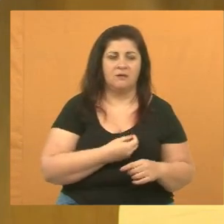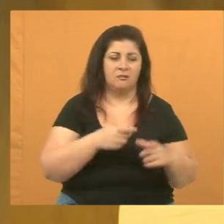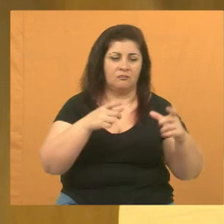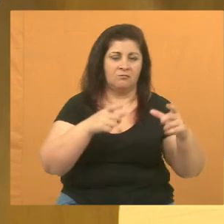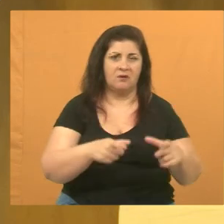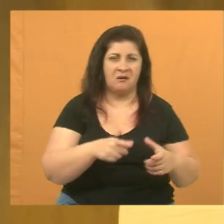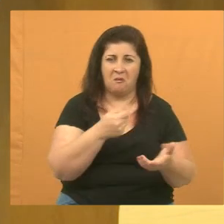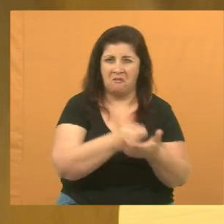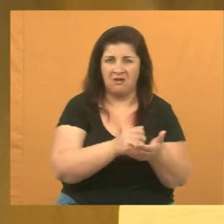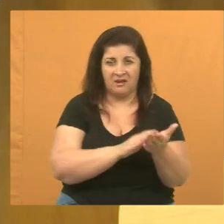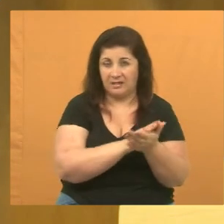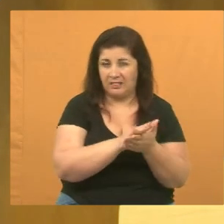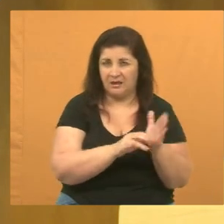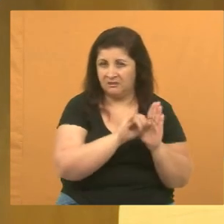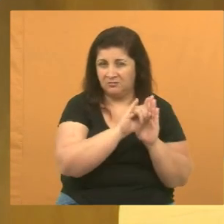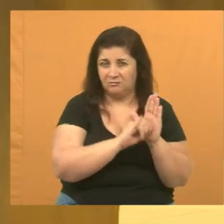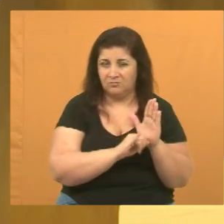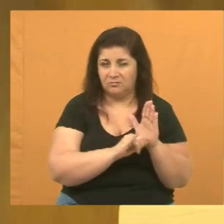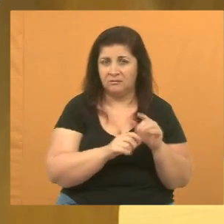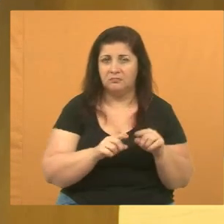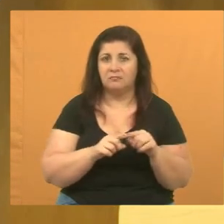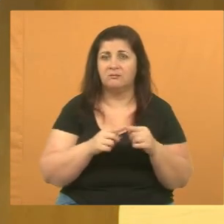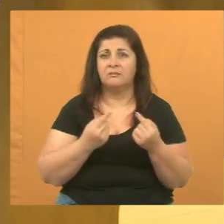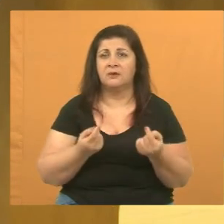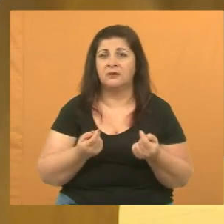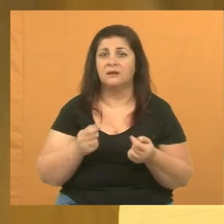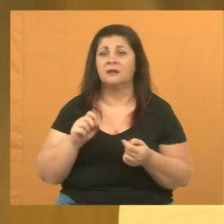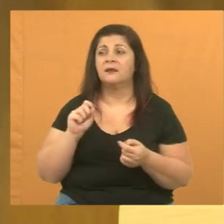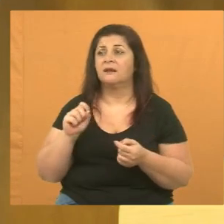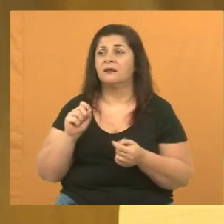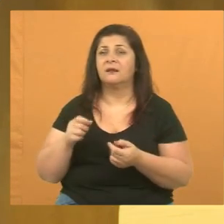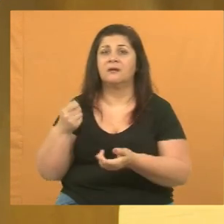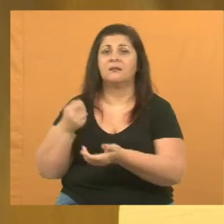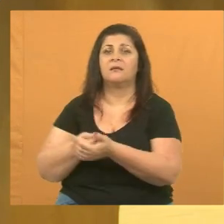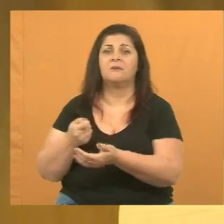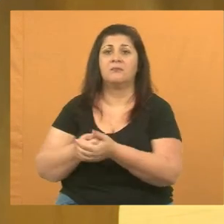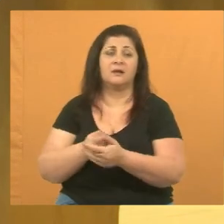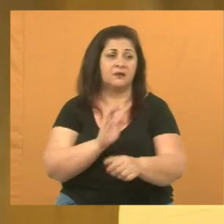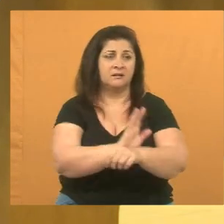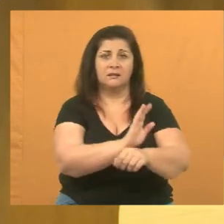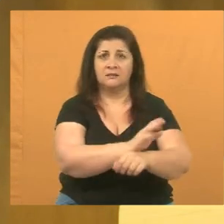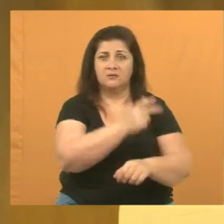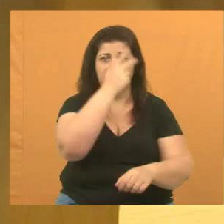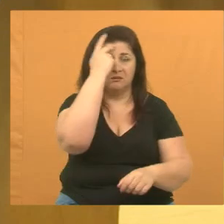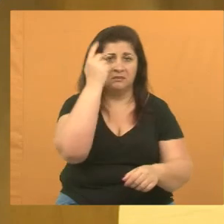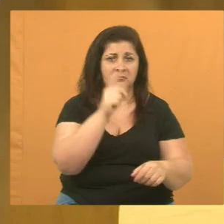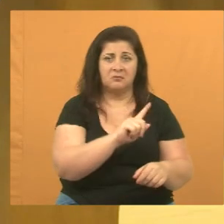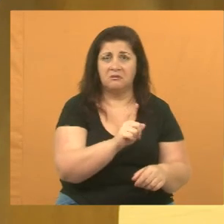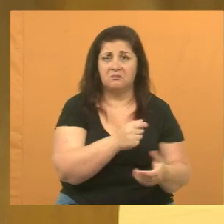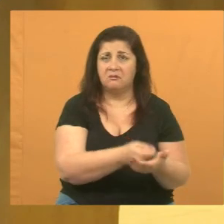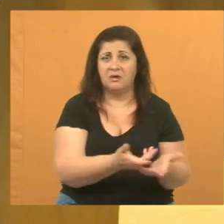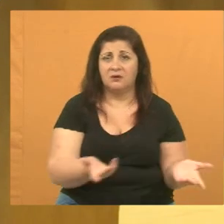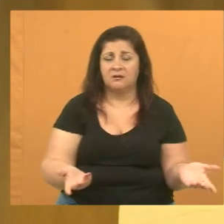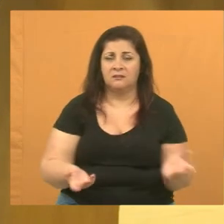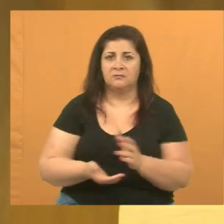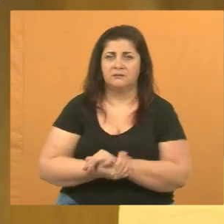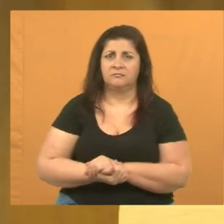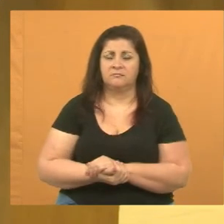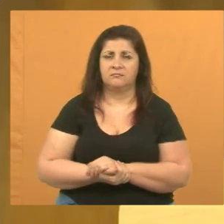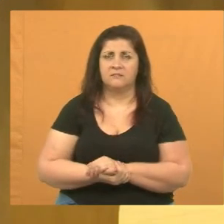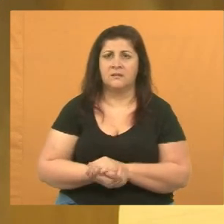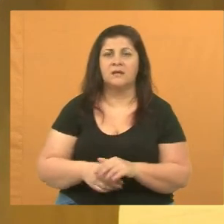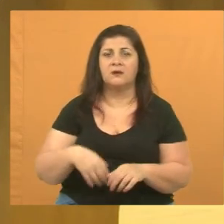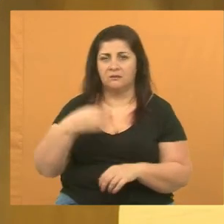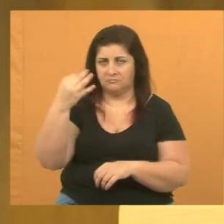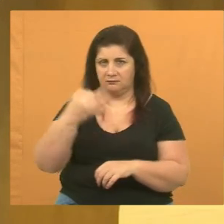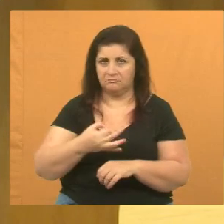paga nada. E o quem paga está contribuindo para eles que também não paga. Então, eu tenho